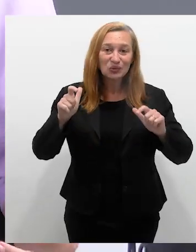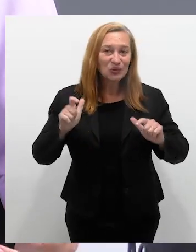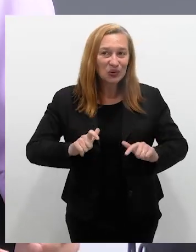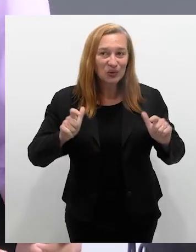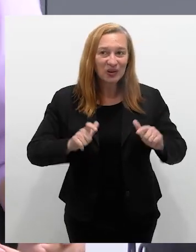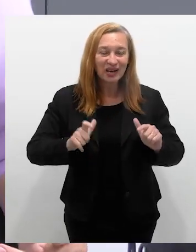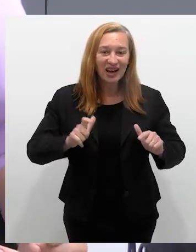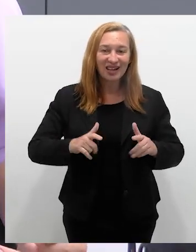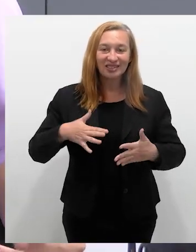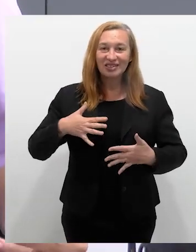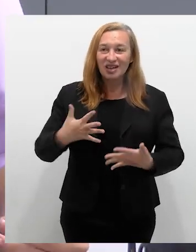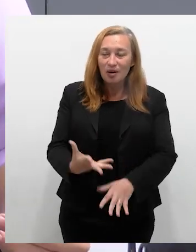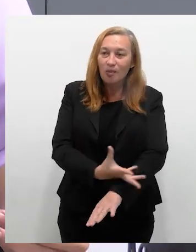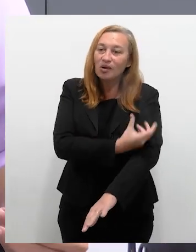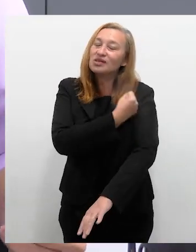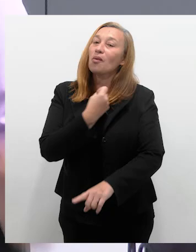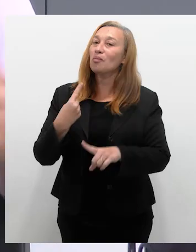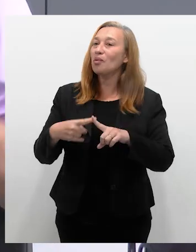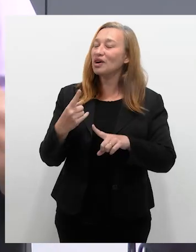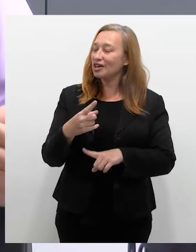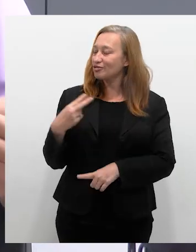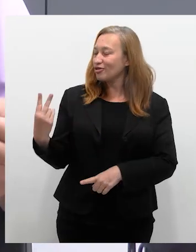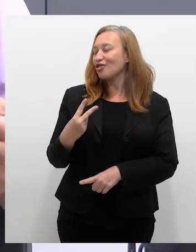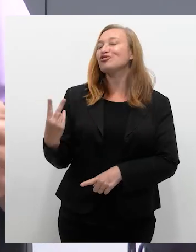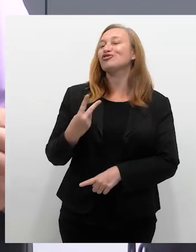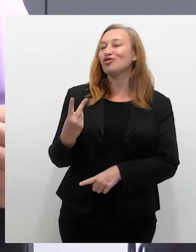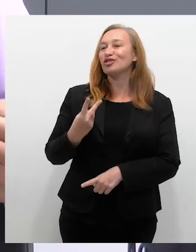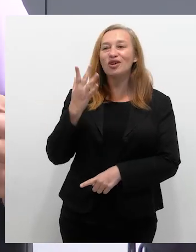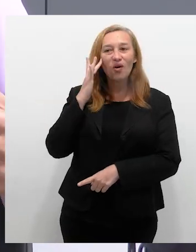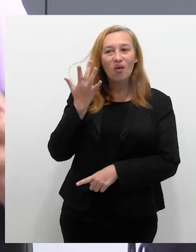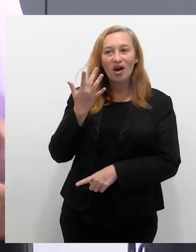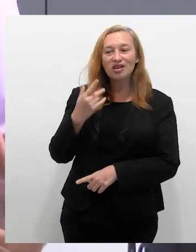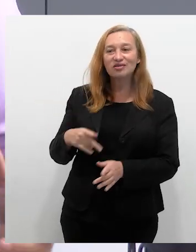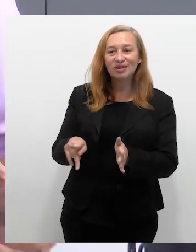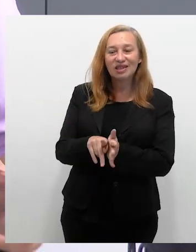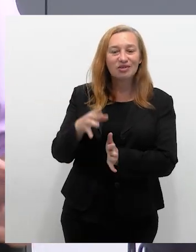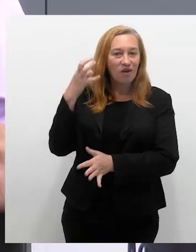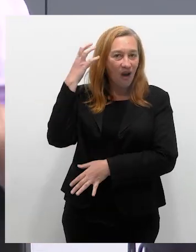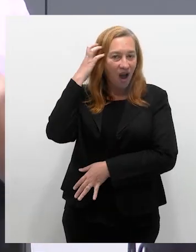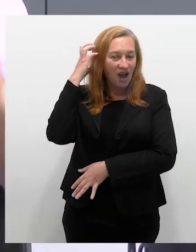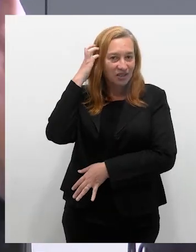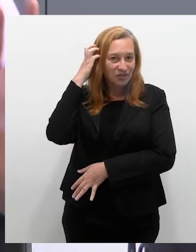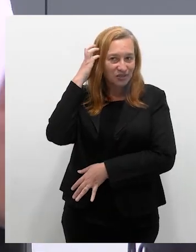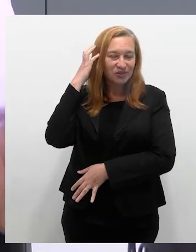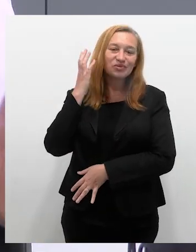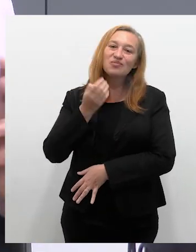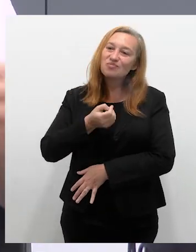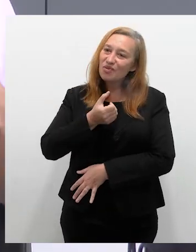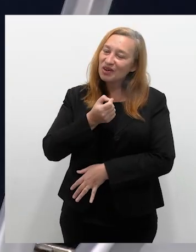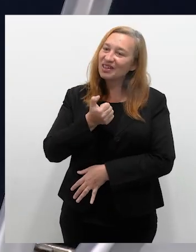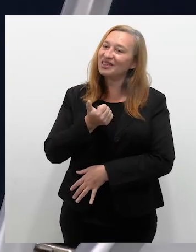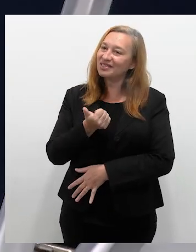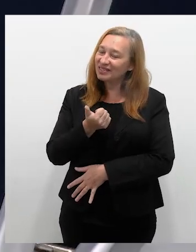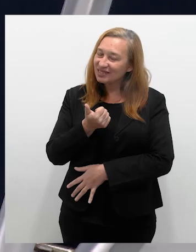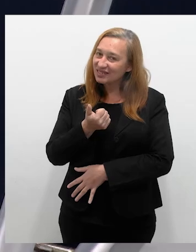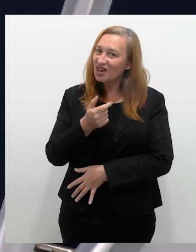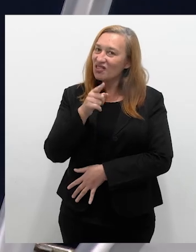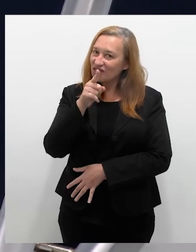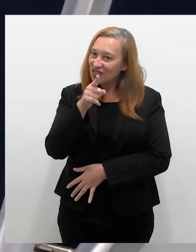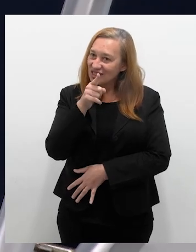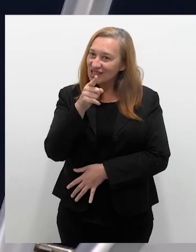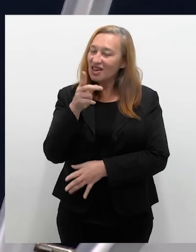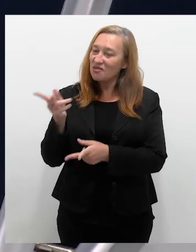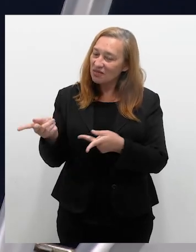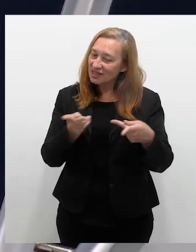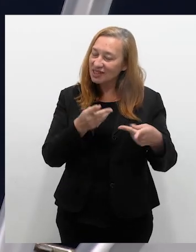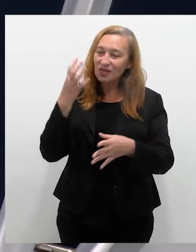que nos traz muita emoção, porque eu acho que nós dois somos do rádio, né? Nascemos ali no rádio um pouquinho, você teve alguma